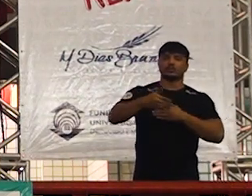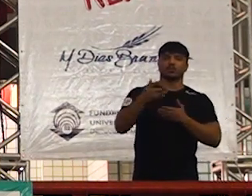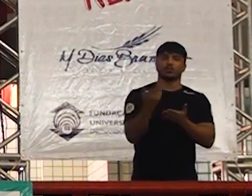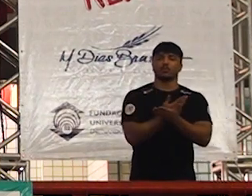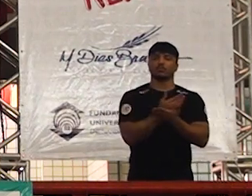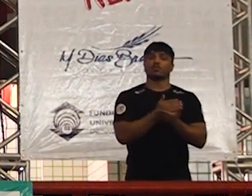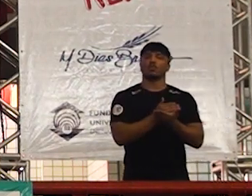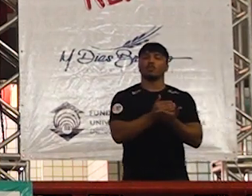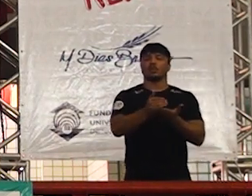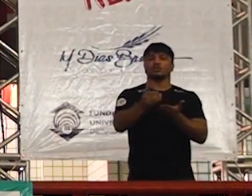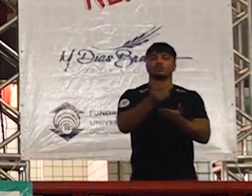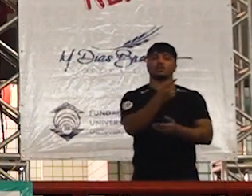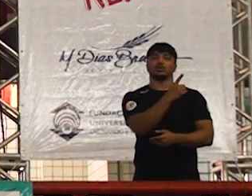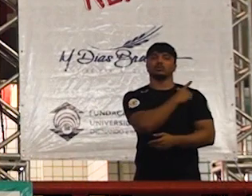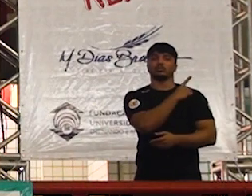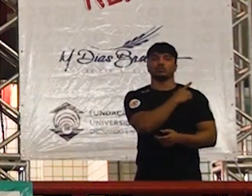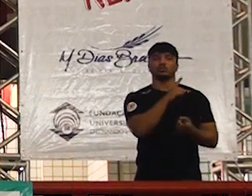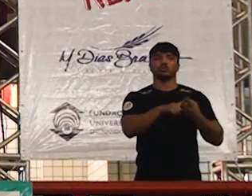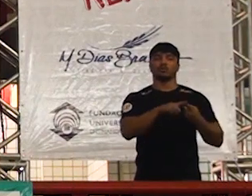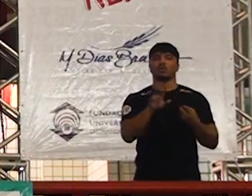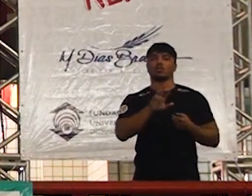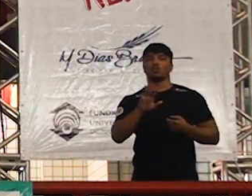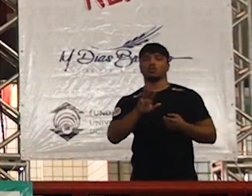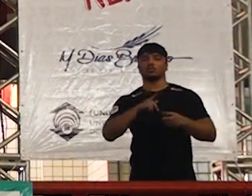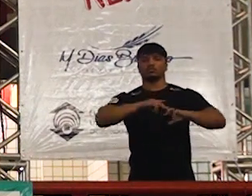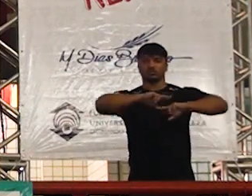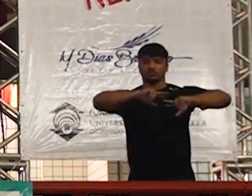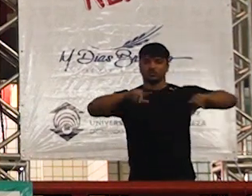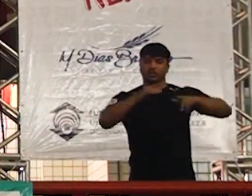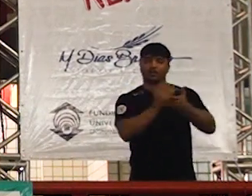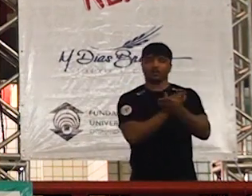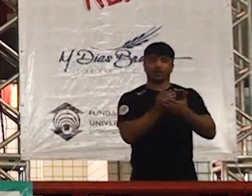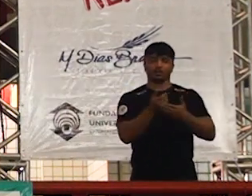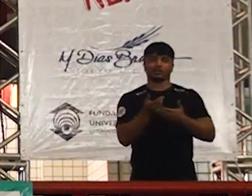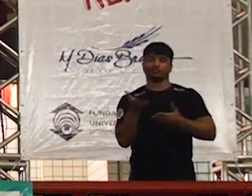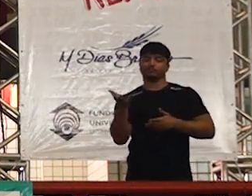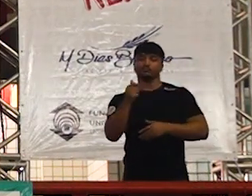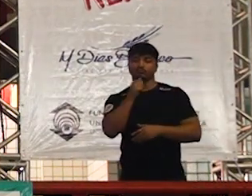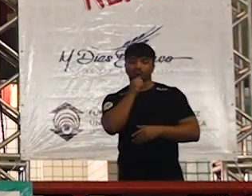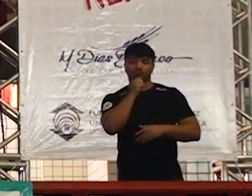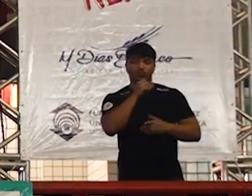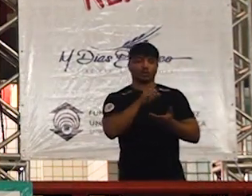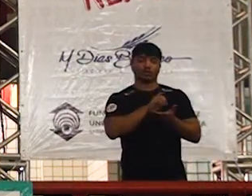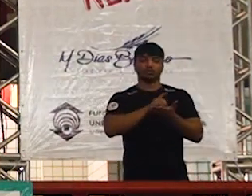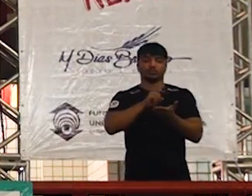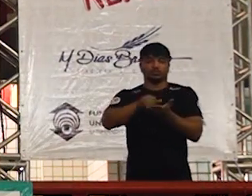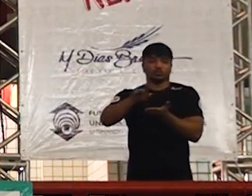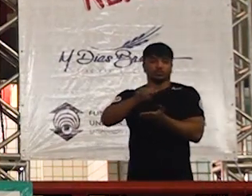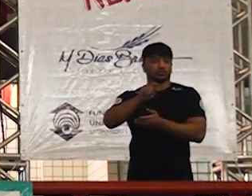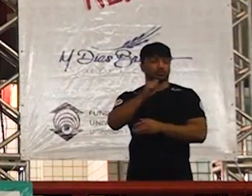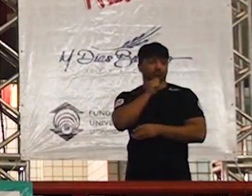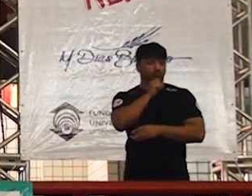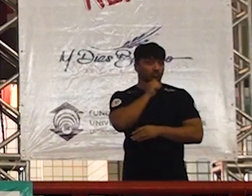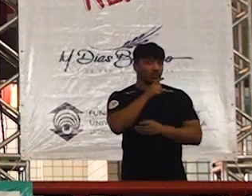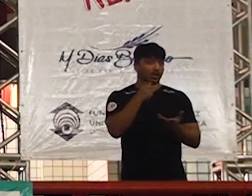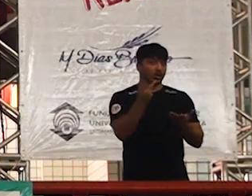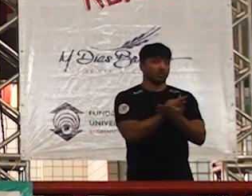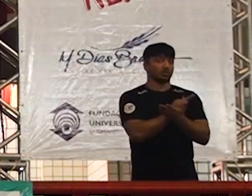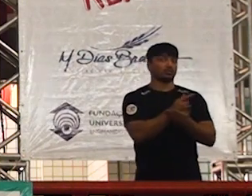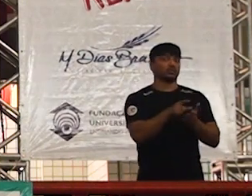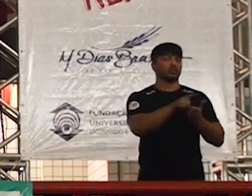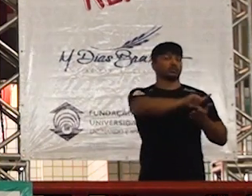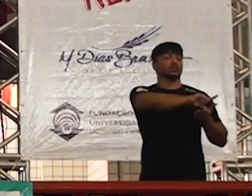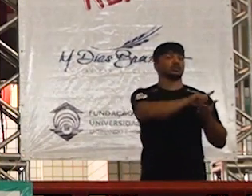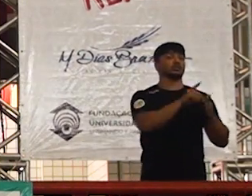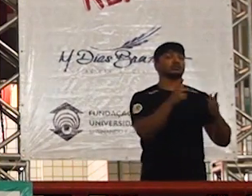envolvendo Dilma Rousseff, Lula, o FUA, antes de a Dilma pegar o beco, eles já estavam